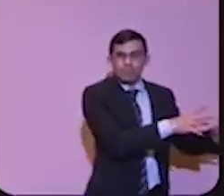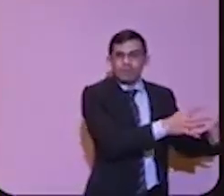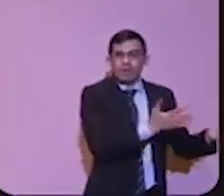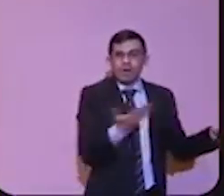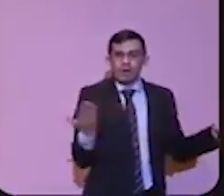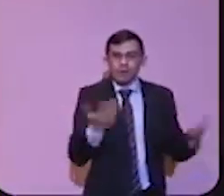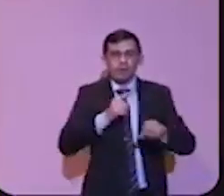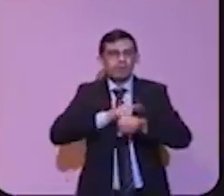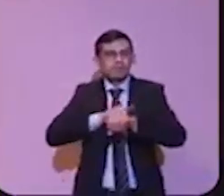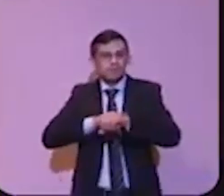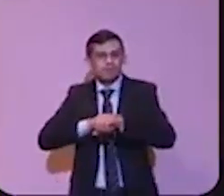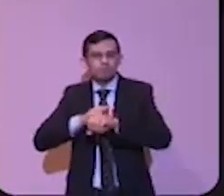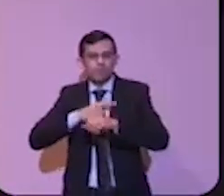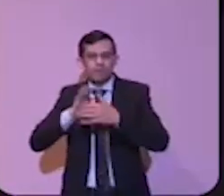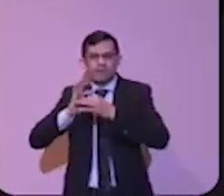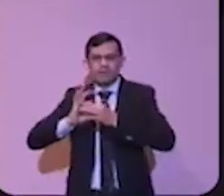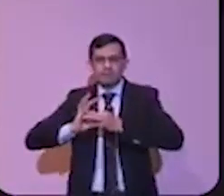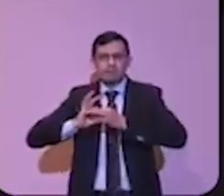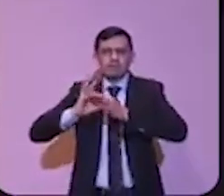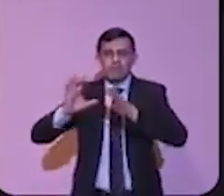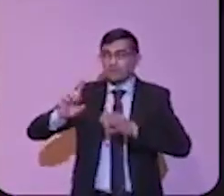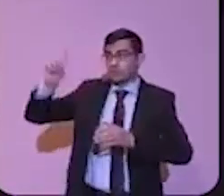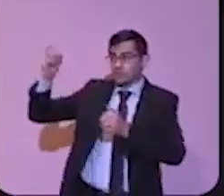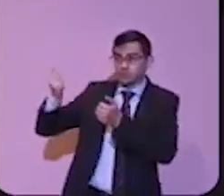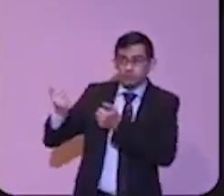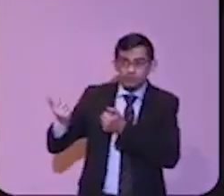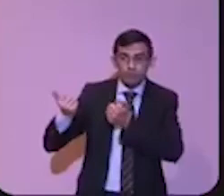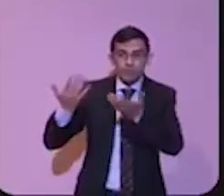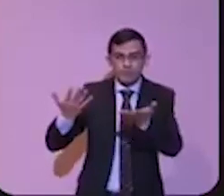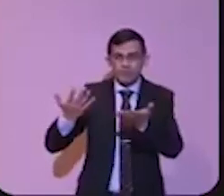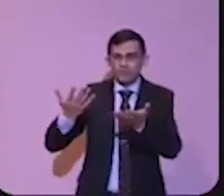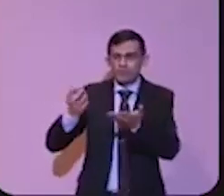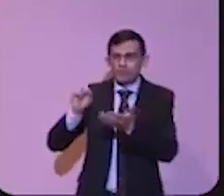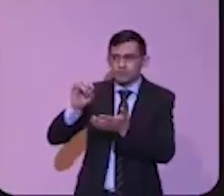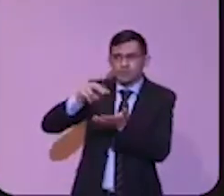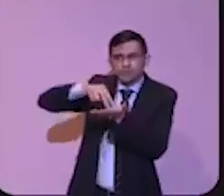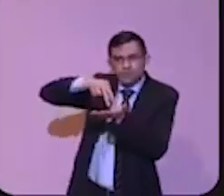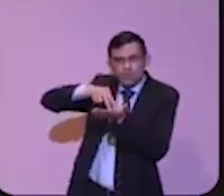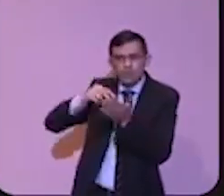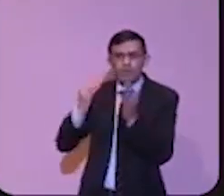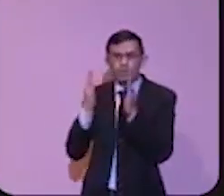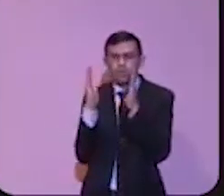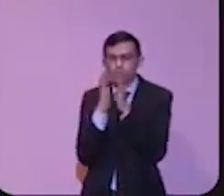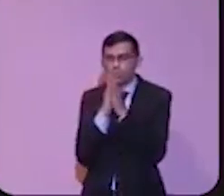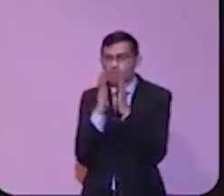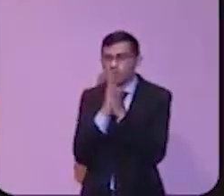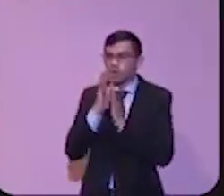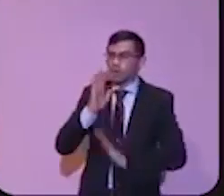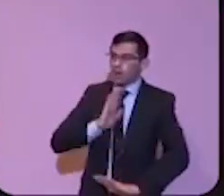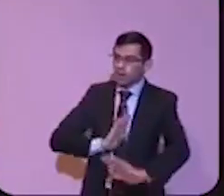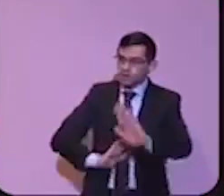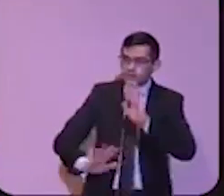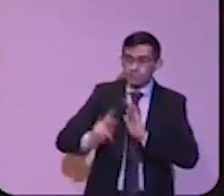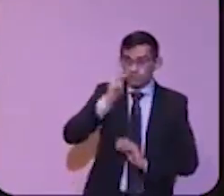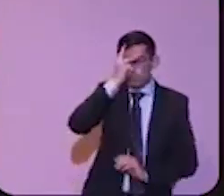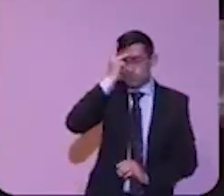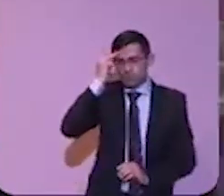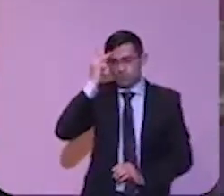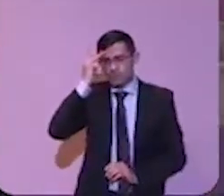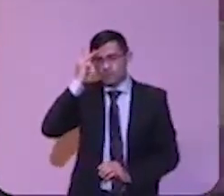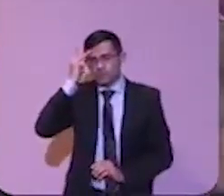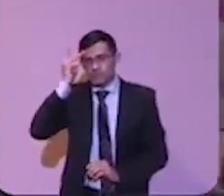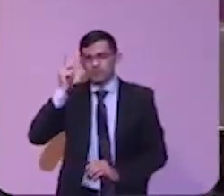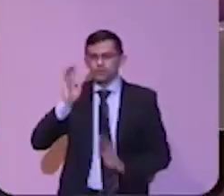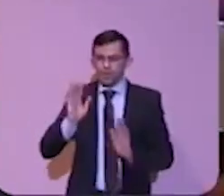sua mente, te coloca de pé e eu quero orar por você. Mas se você é alguém que talvez nesses dias pegou